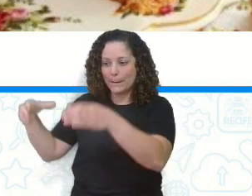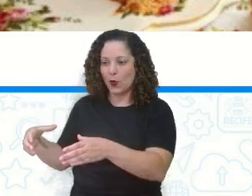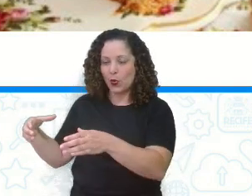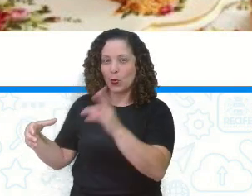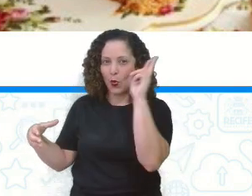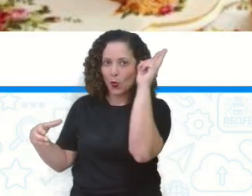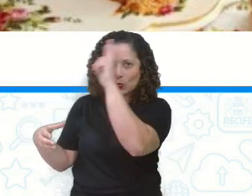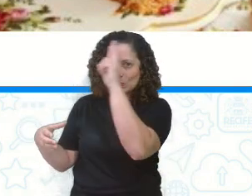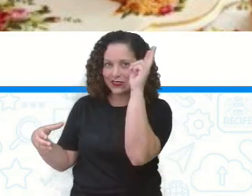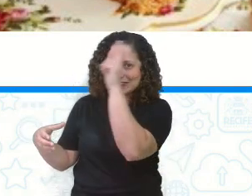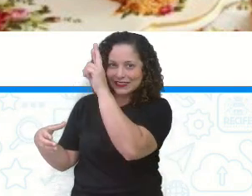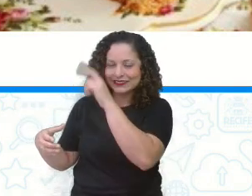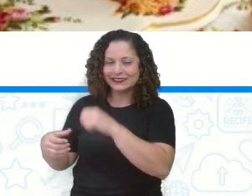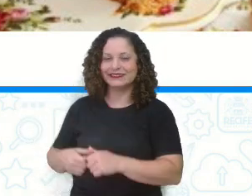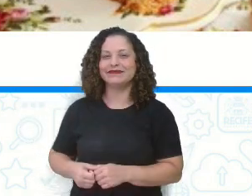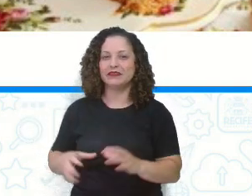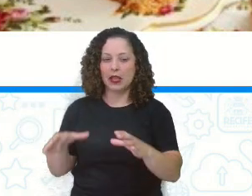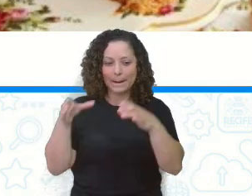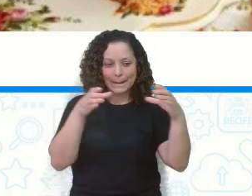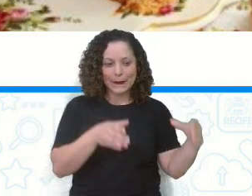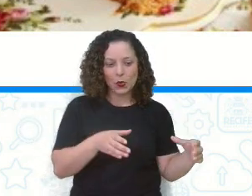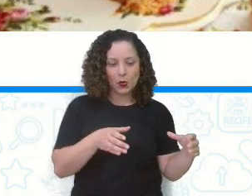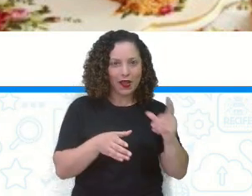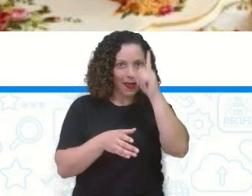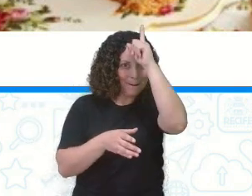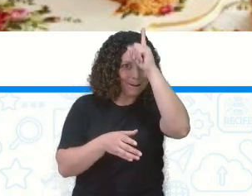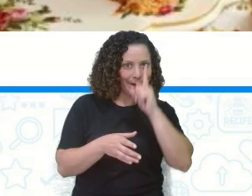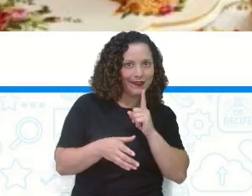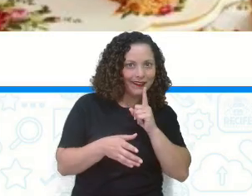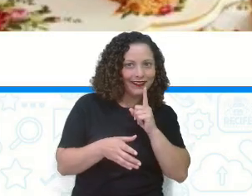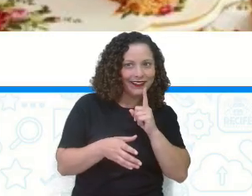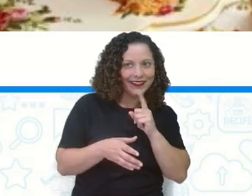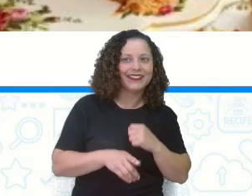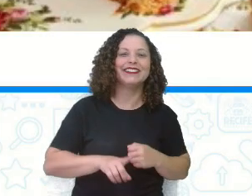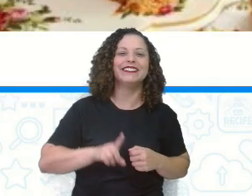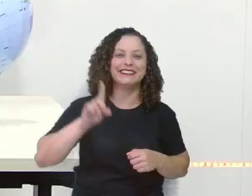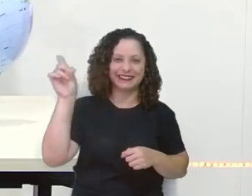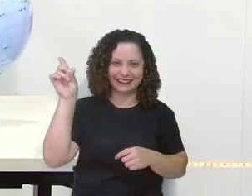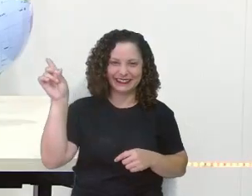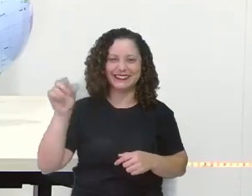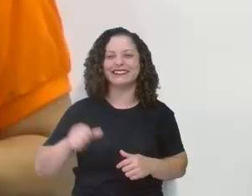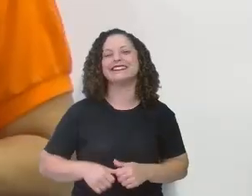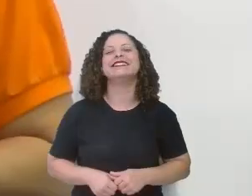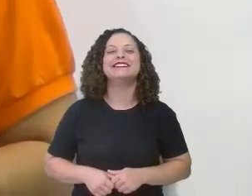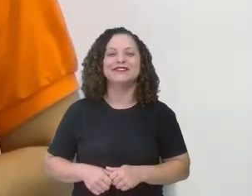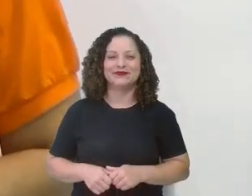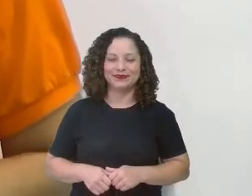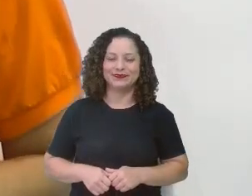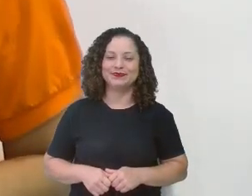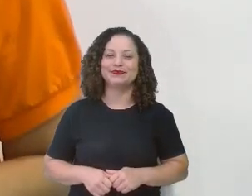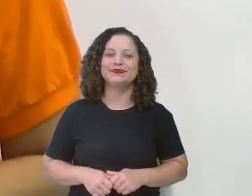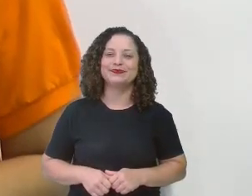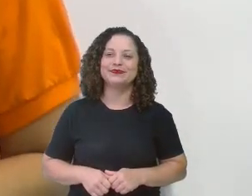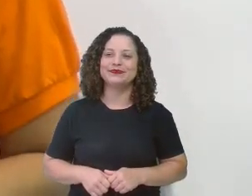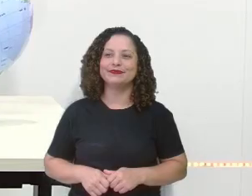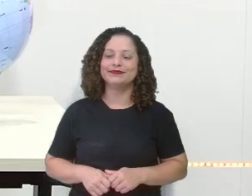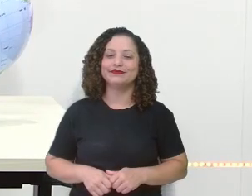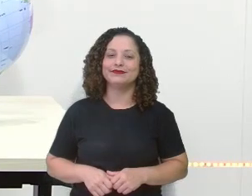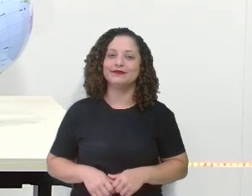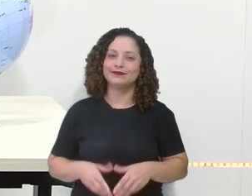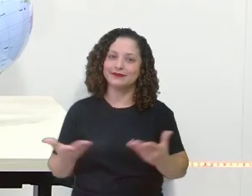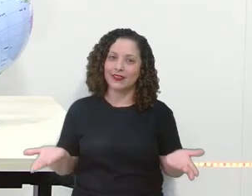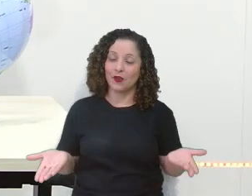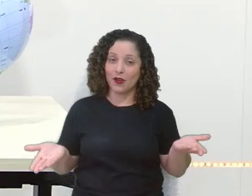Rússia? Bolo Souza Leão, que é patrimônio de Jaboatão. E aí, isso Cidade mesmo, vizinha. professora Verônica. Então, a